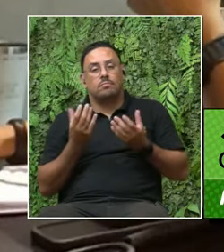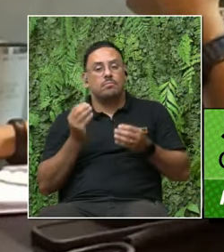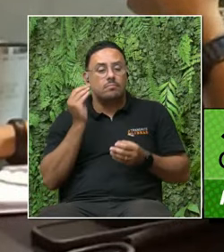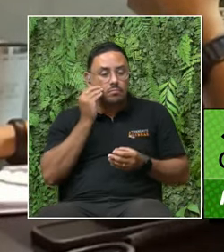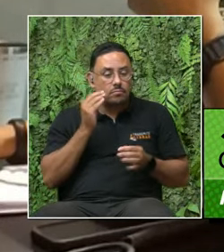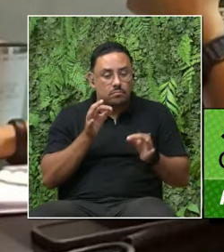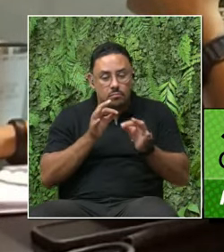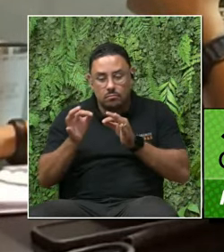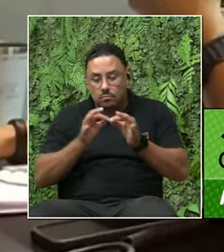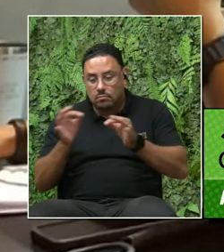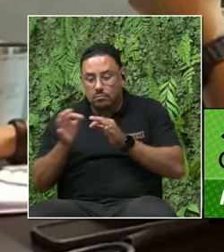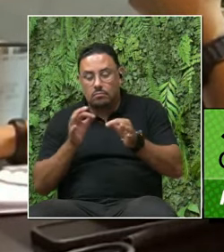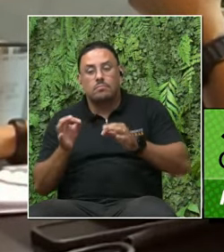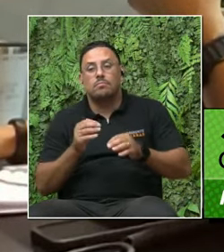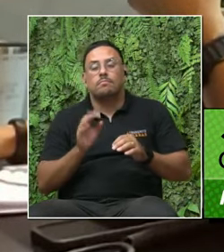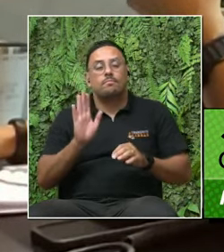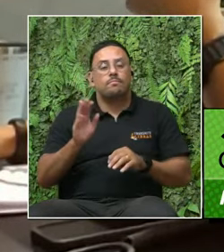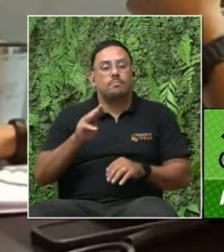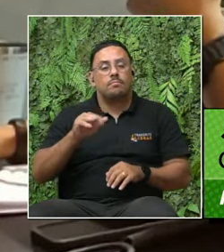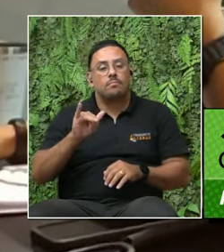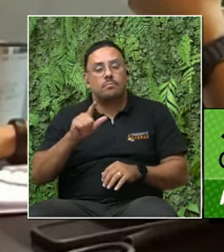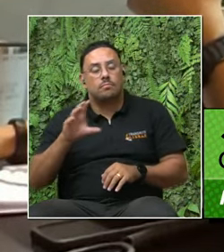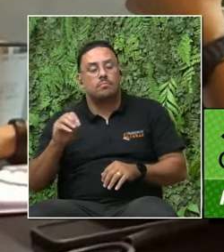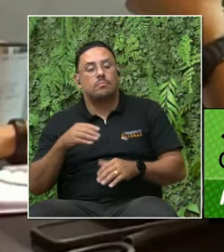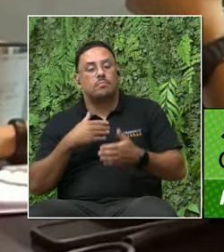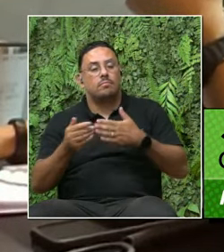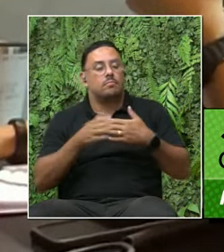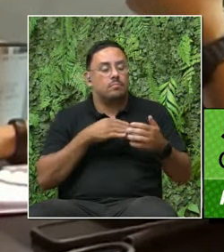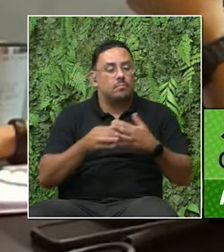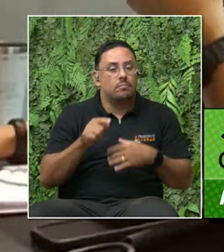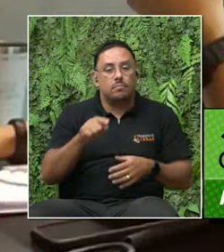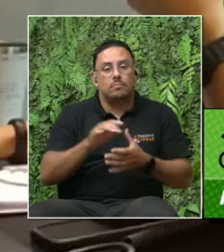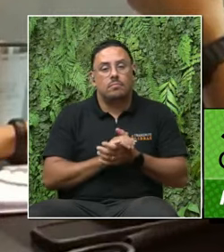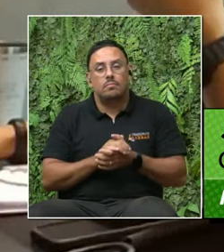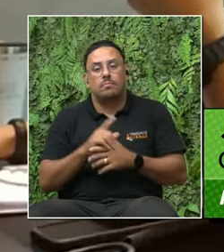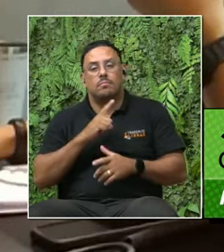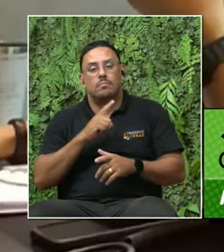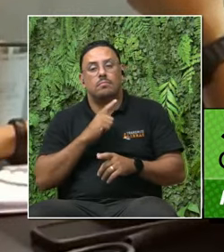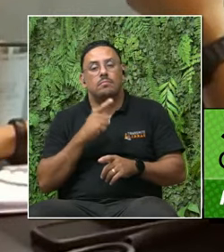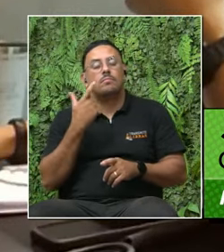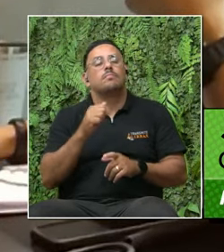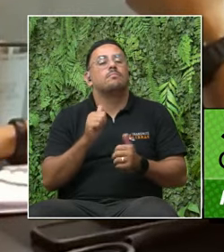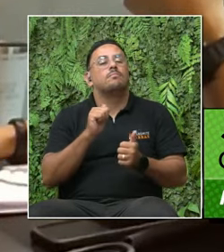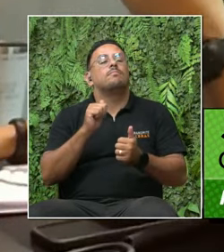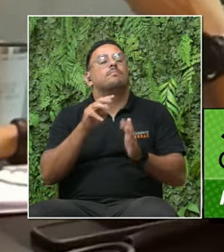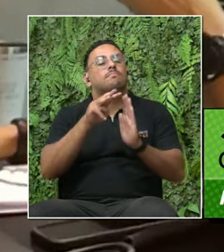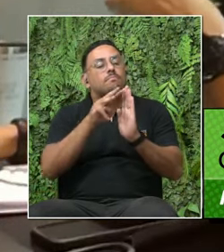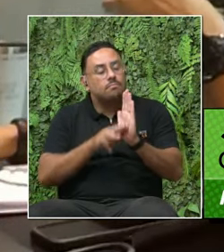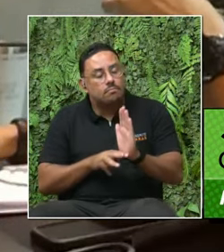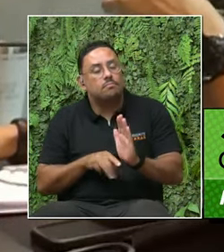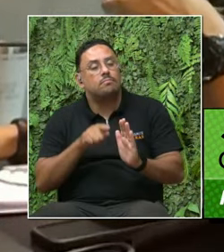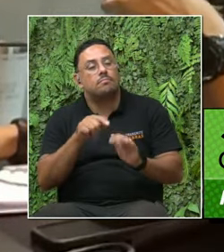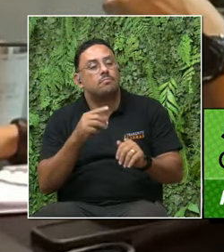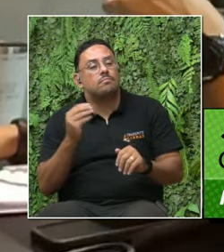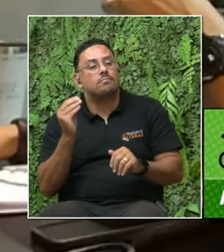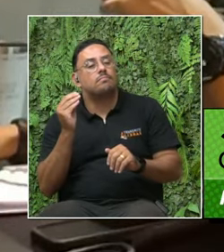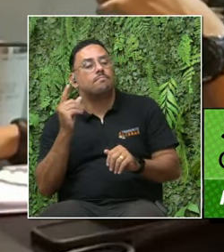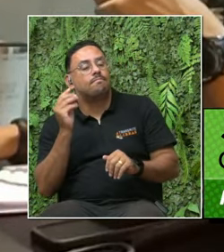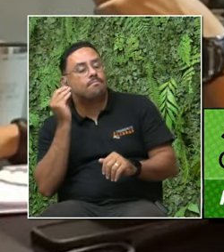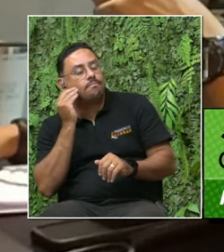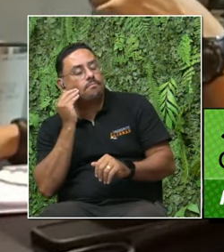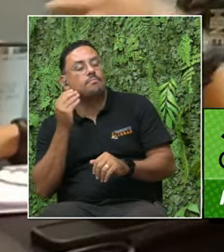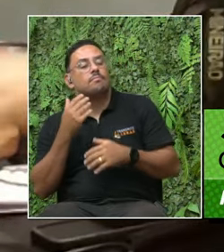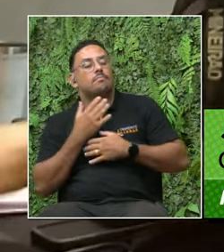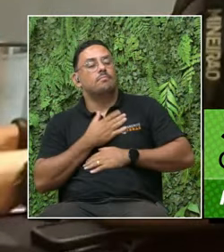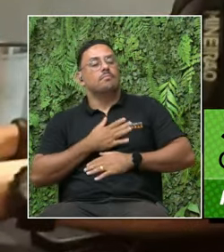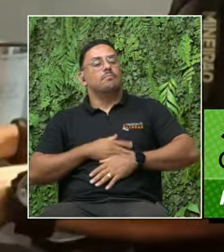possível seja qual for o sistema o milito independente do sistema ele ele impõe a sua metodologia que é que a gente tem a tranquilidade quando tiver